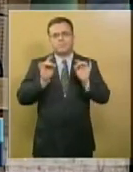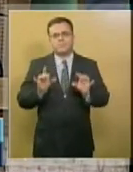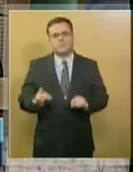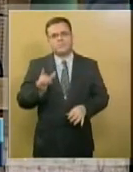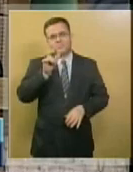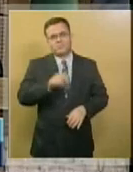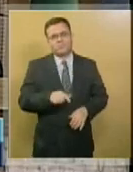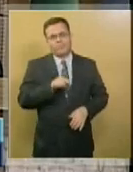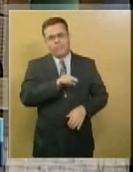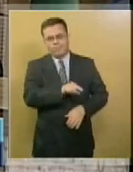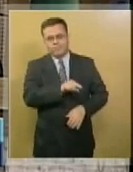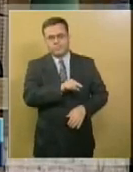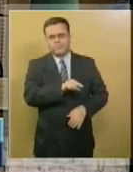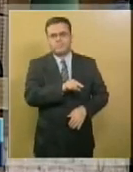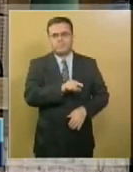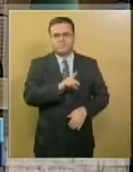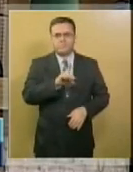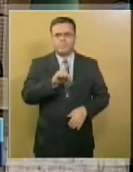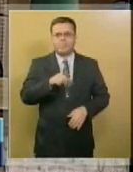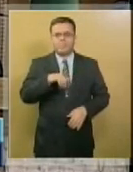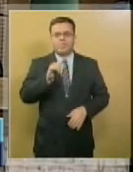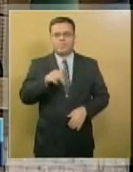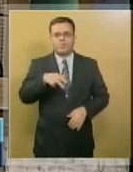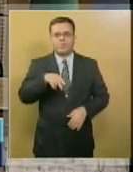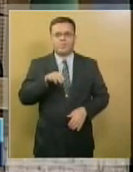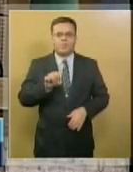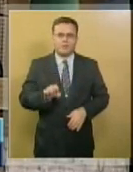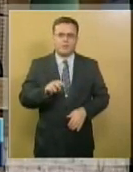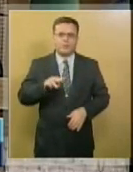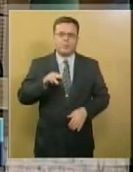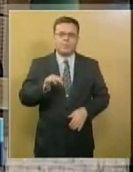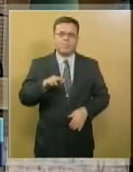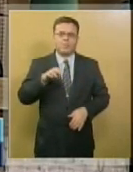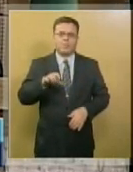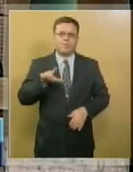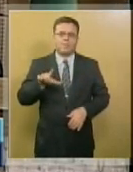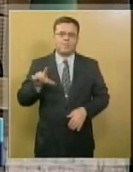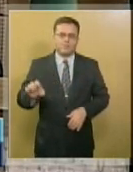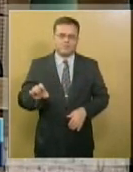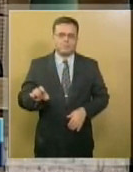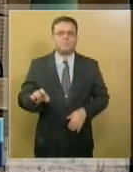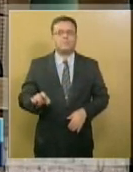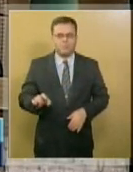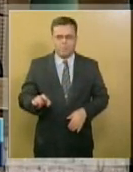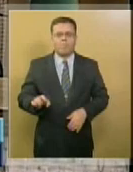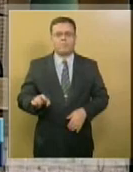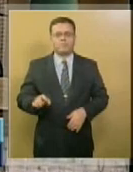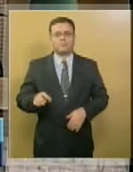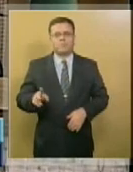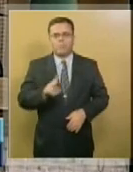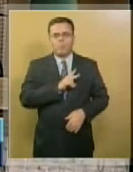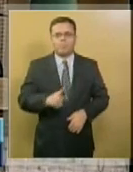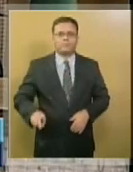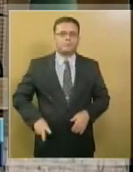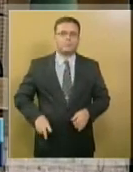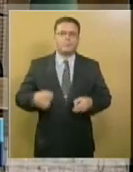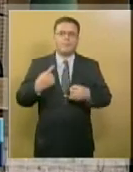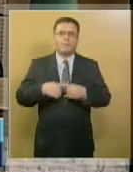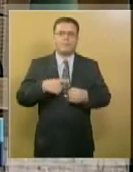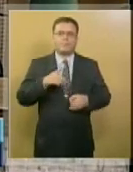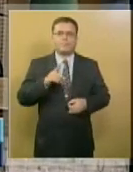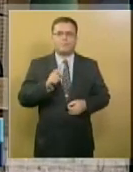excelentíssima Daiane Mirelle Santos Silva, vereadora da cidade de Canhoba, pelo transcurso do